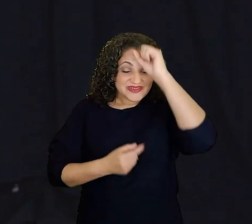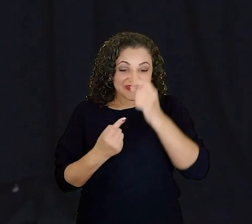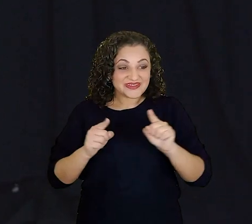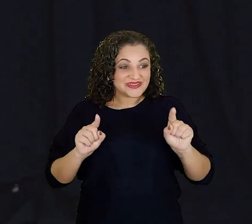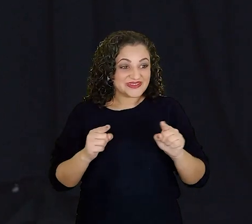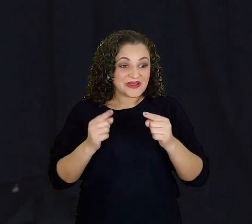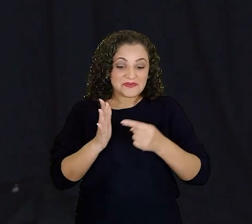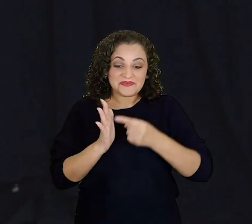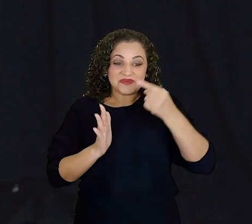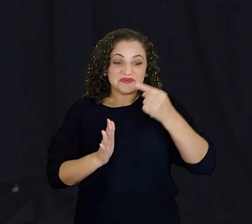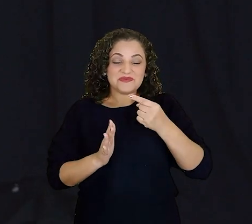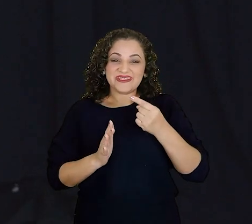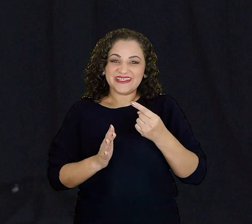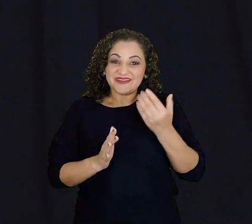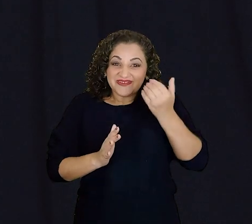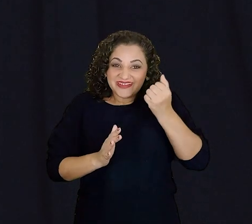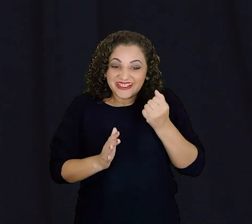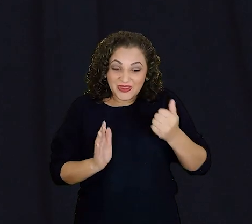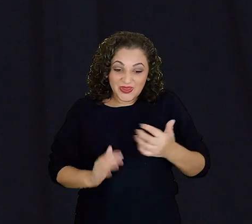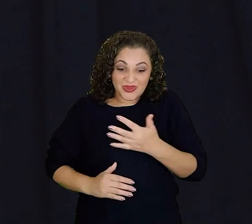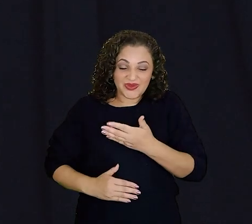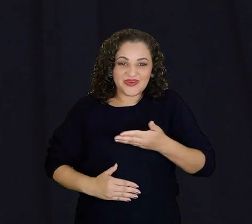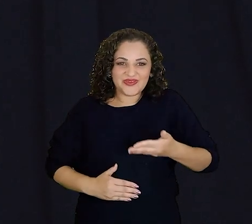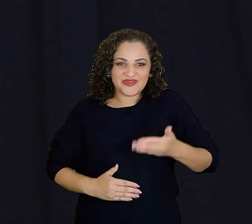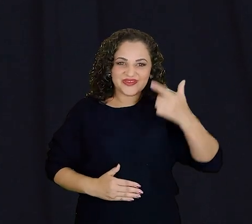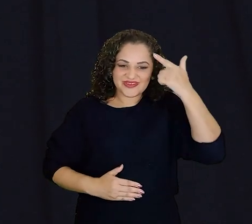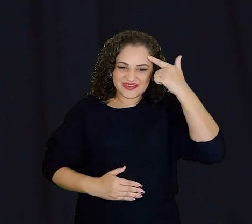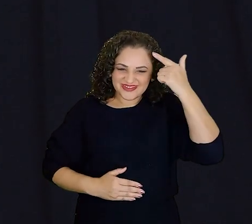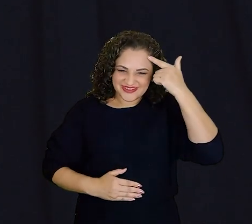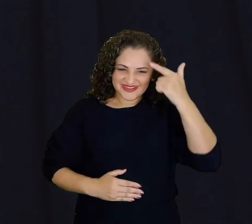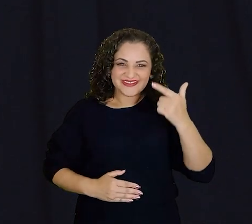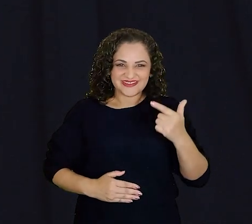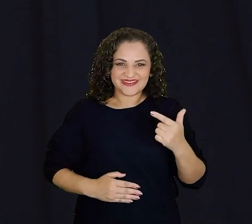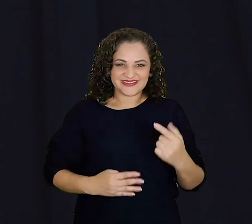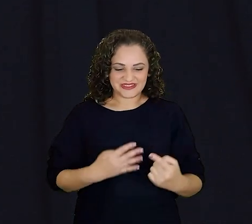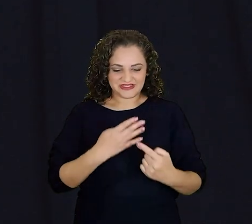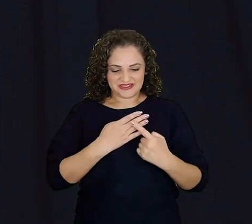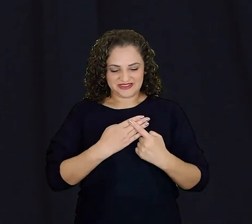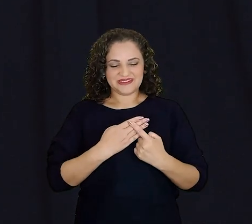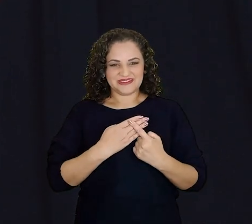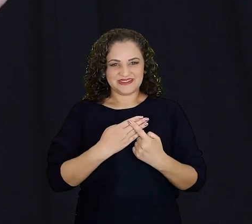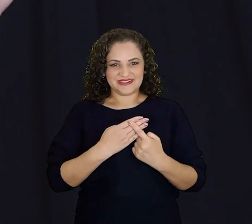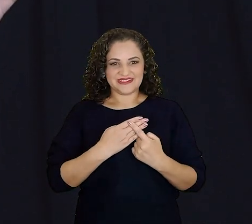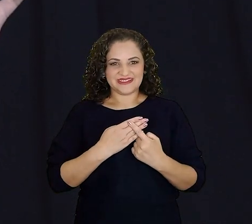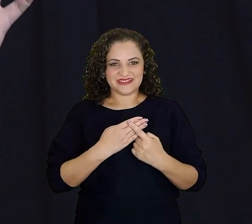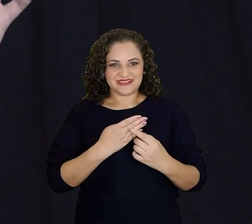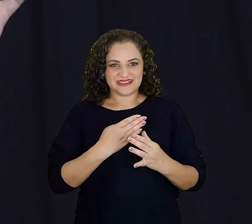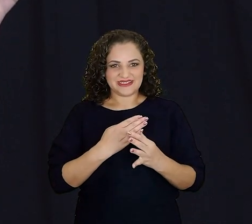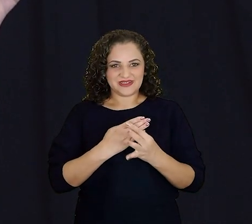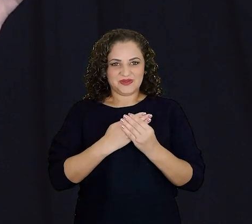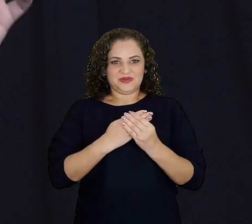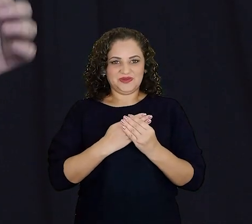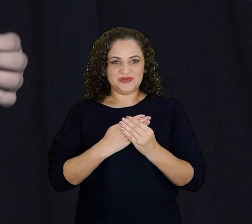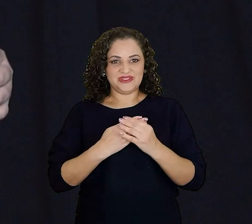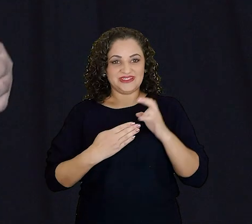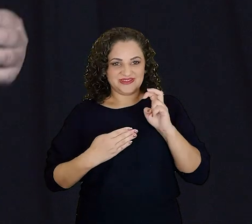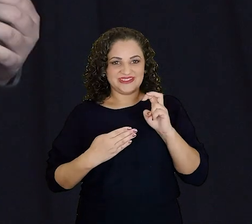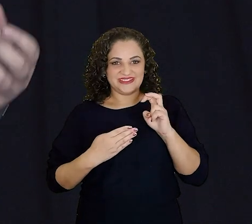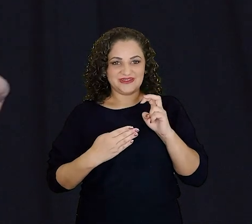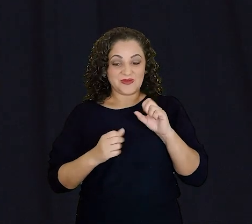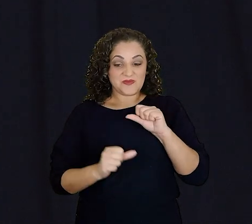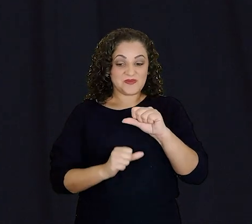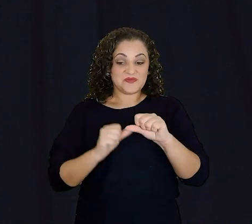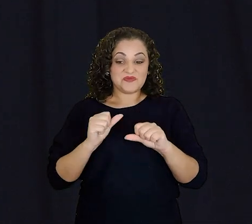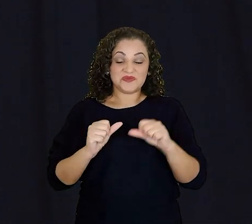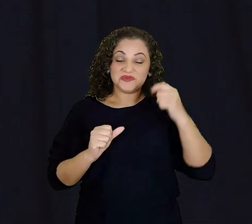primeira música nesse instrumento novo? Se a gente for pensar que a gente está com o capotraste na casa 5, a